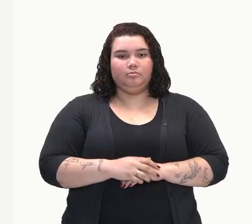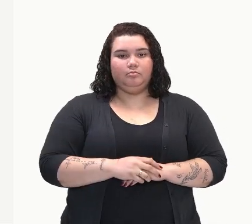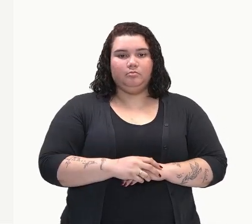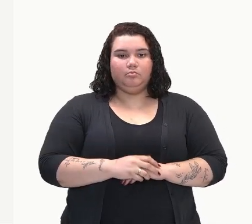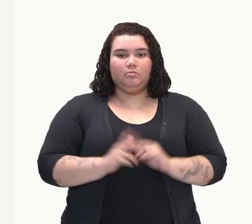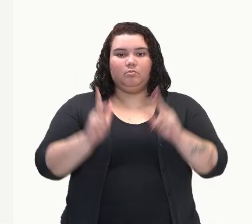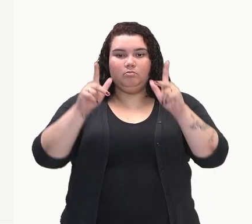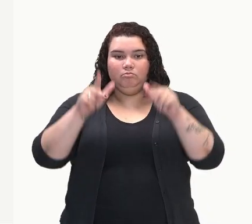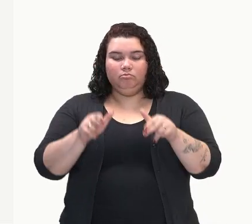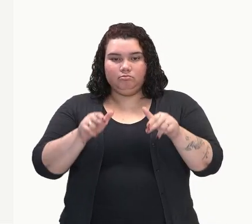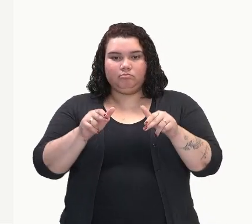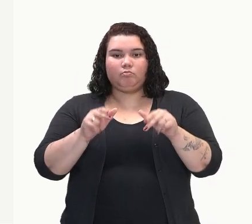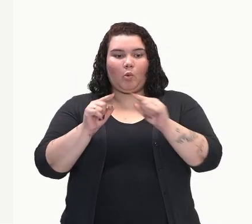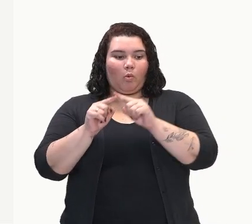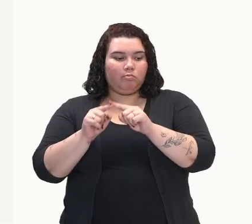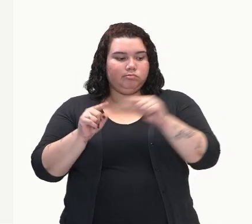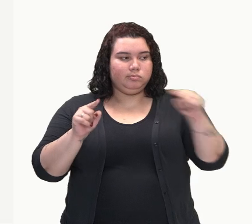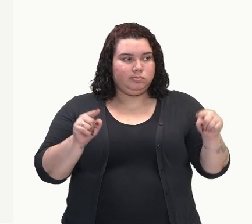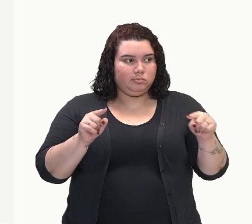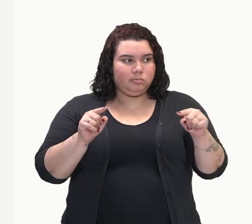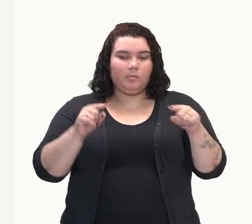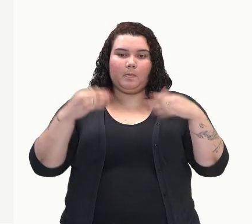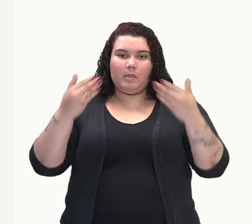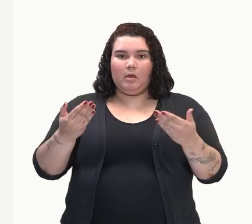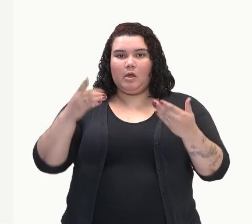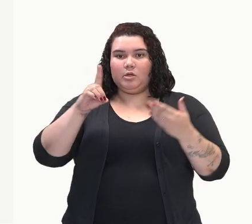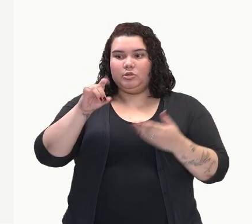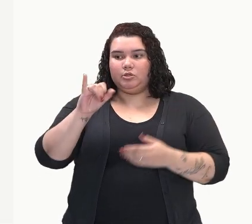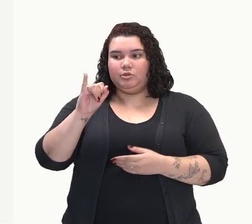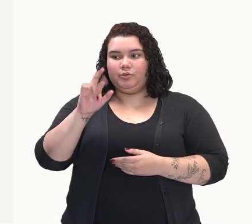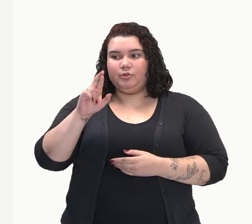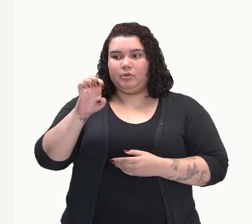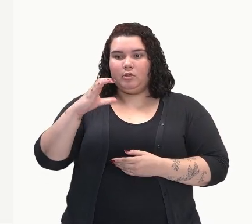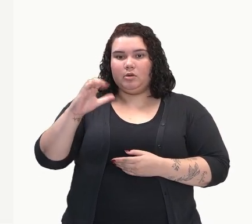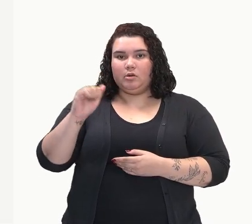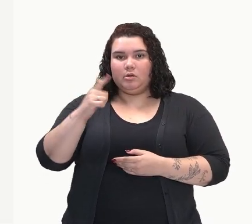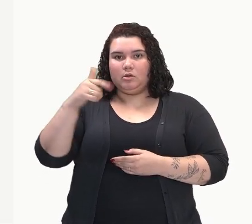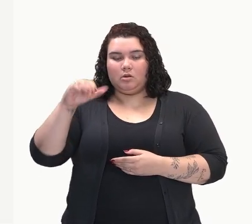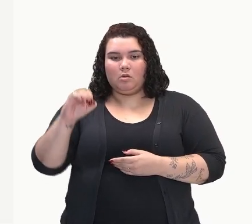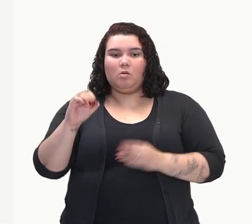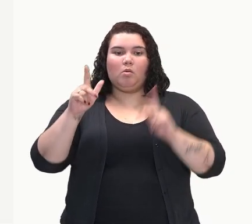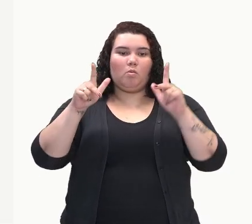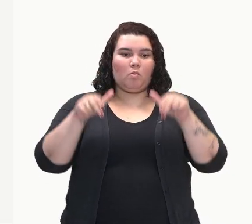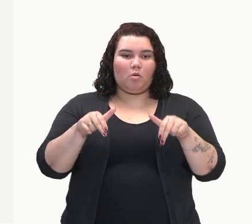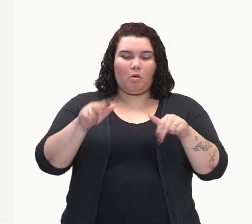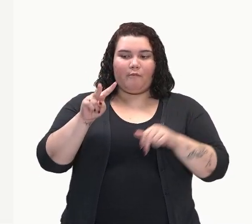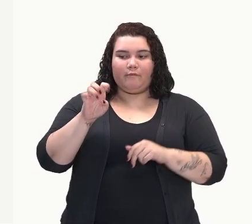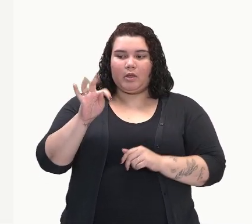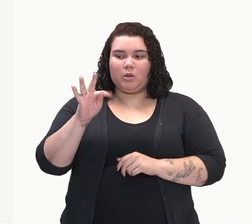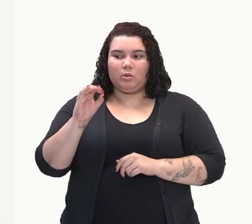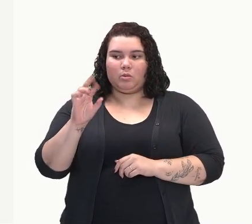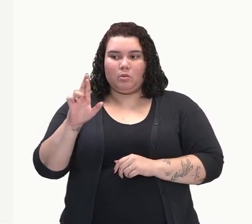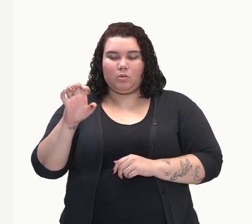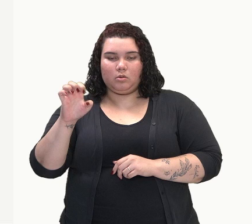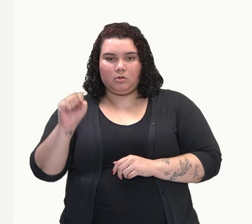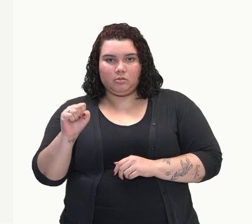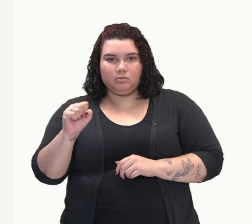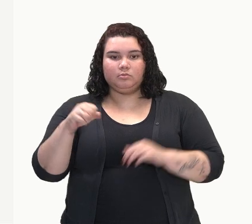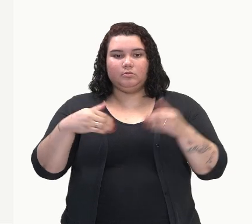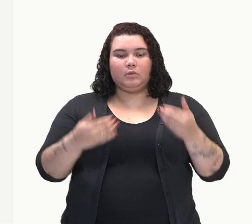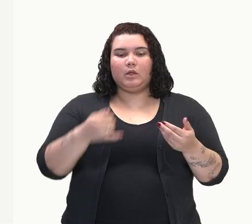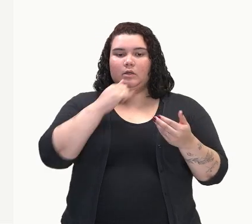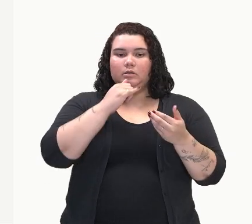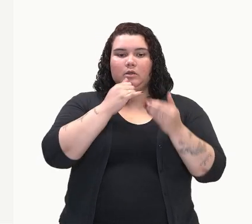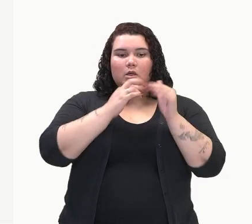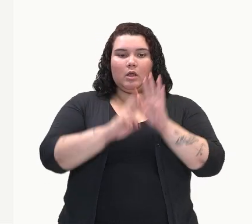mesma direção e mesmo sentido, a direção é a mesma direção dos vetores. Então, se eu tivesse lá de representar